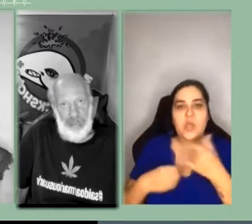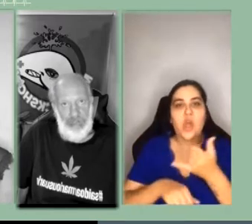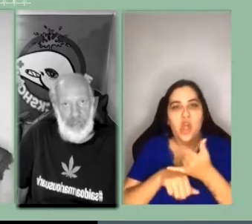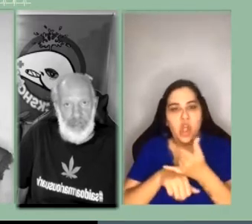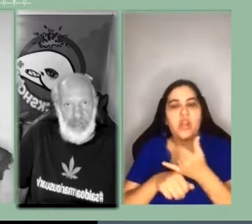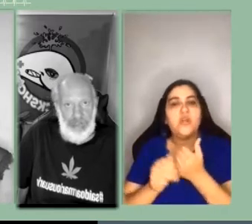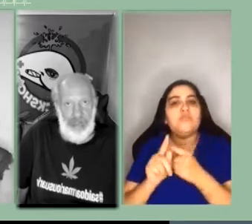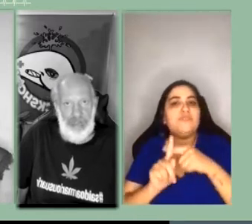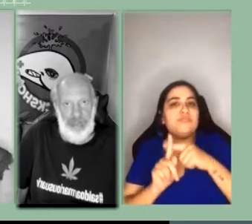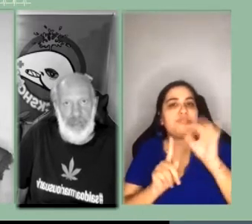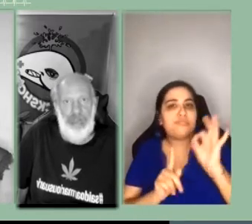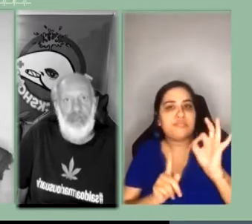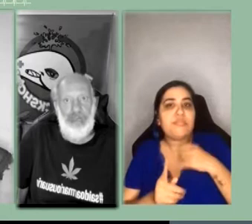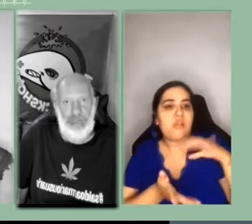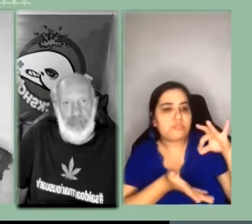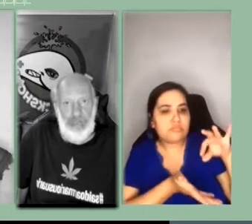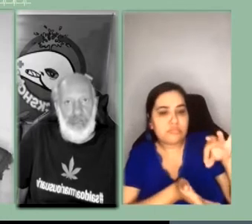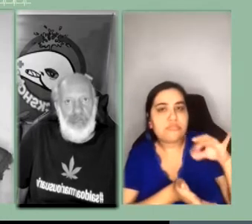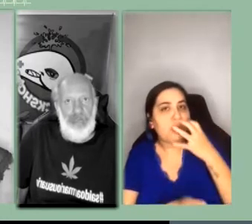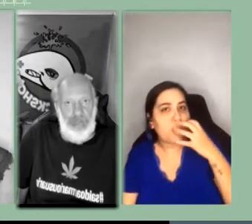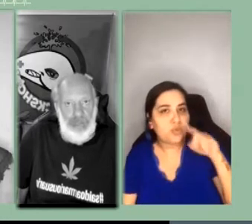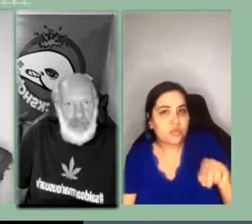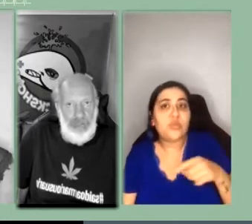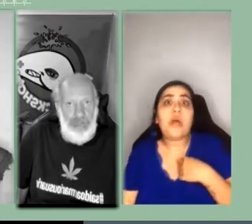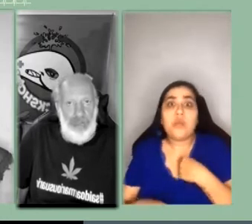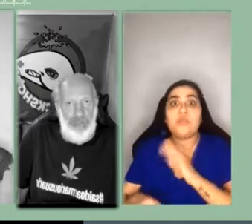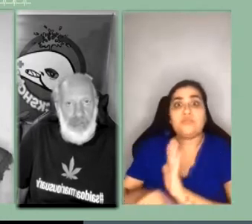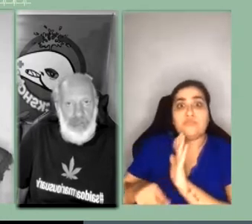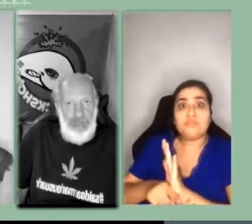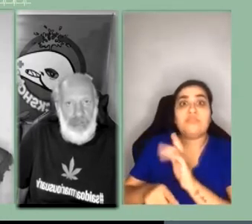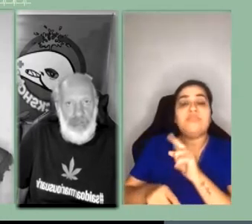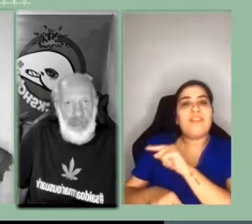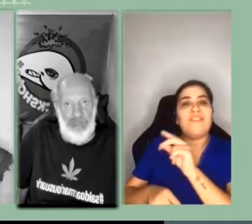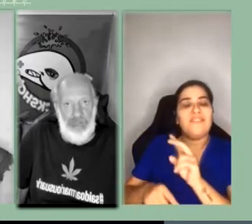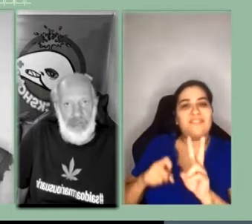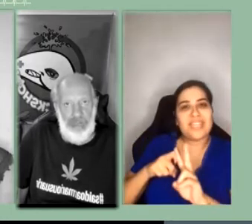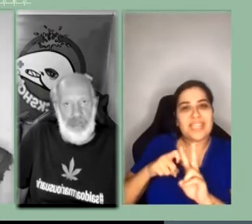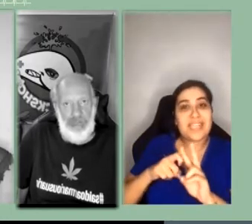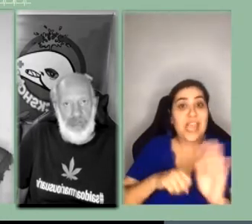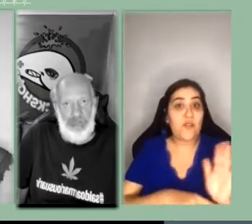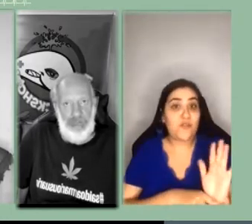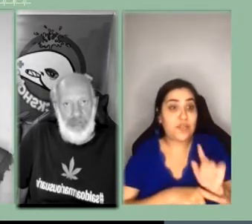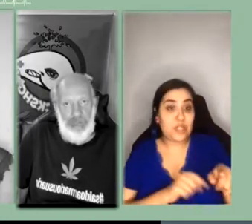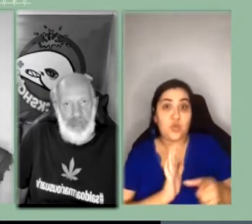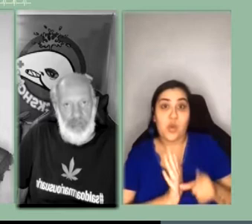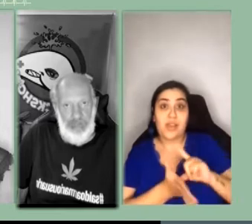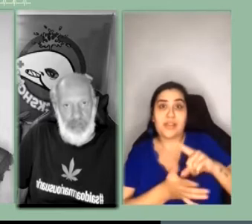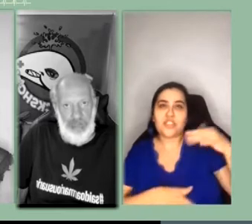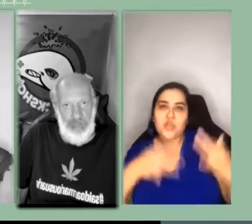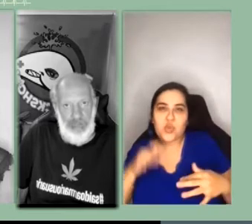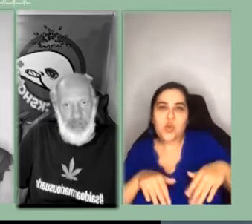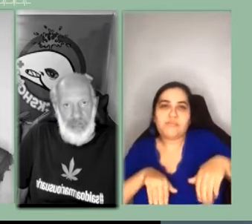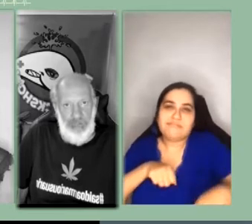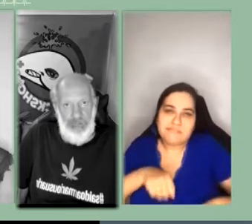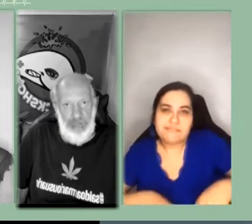ela está evoluindo. E eu estou munindo a veterinária com os vídeos de antes, quando ela tinha dor e que ela não